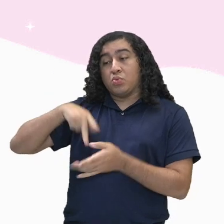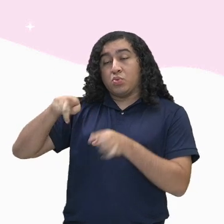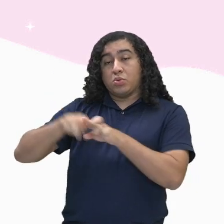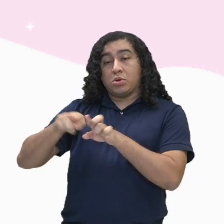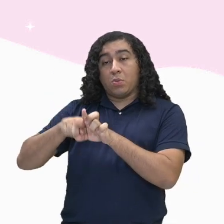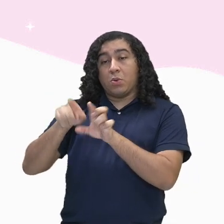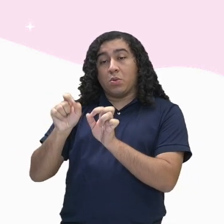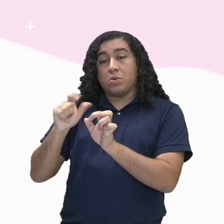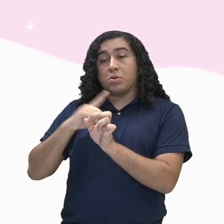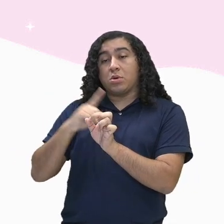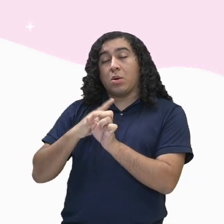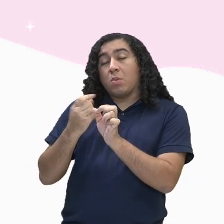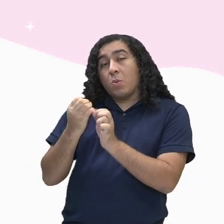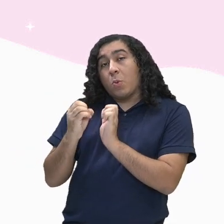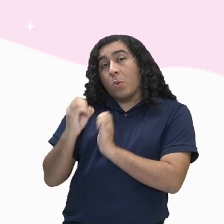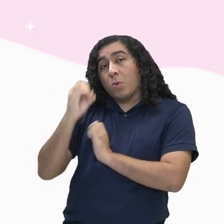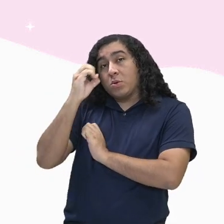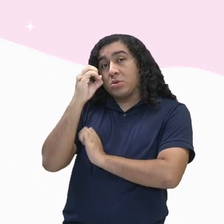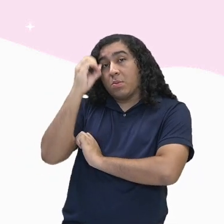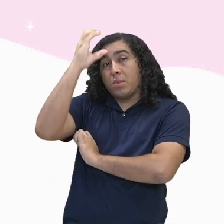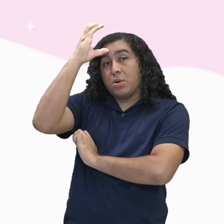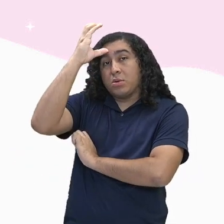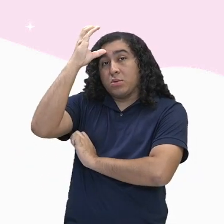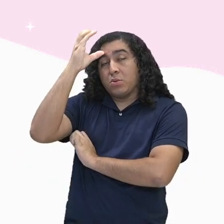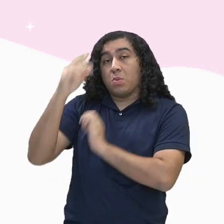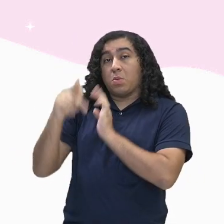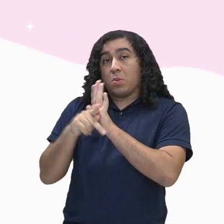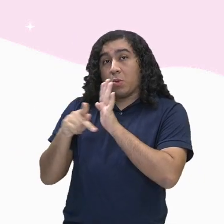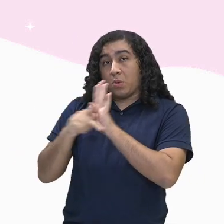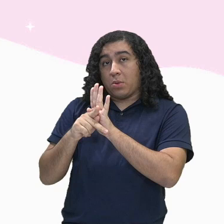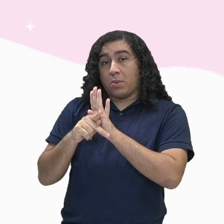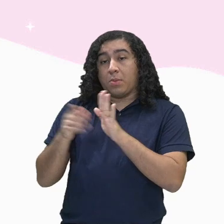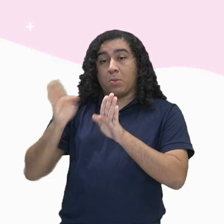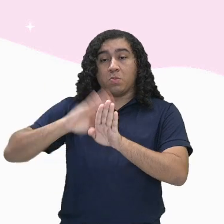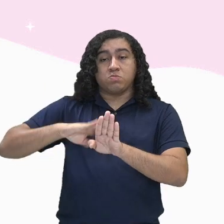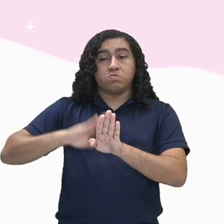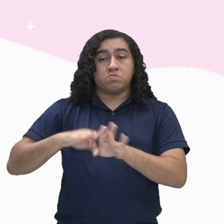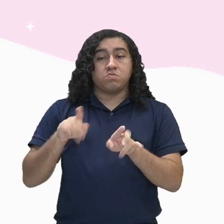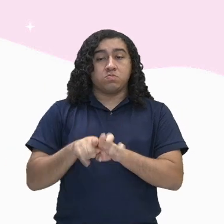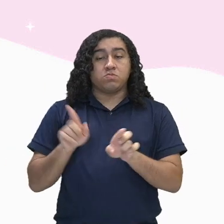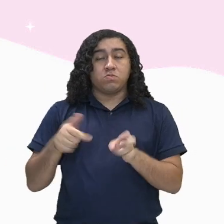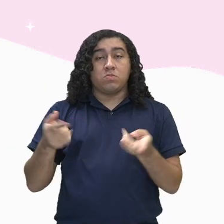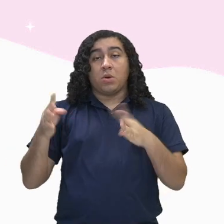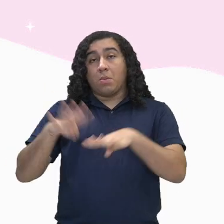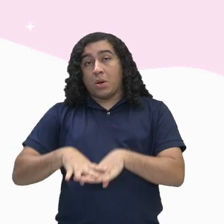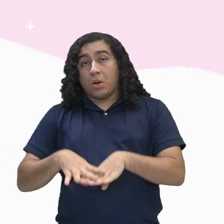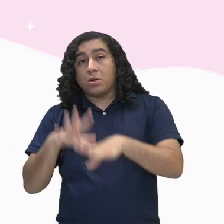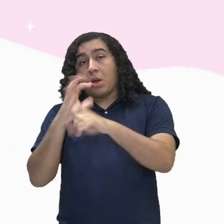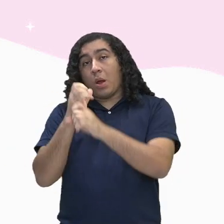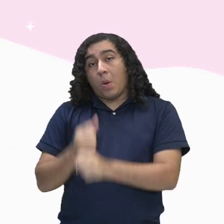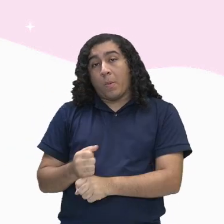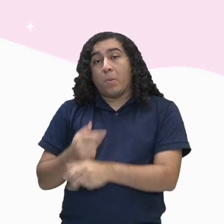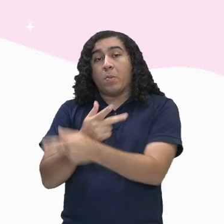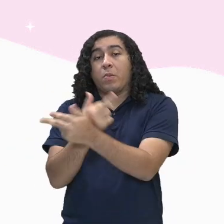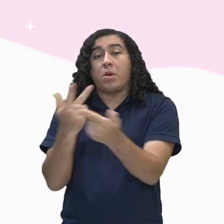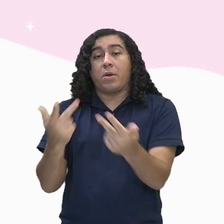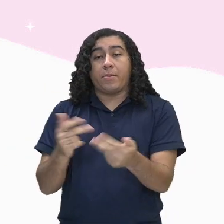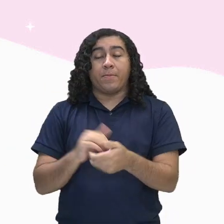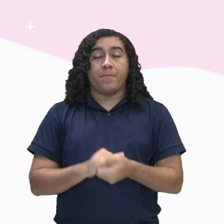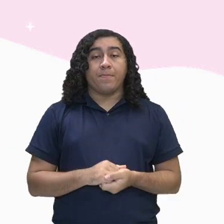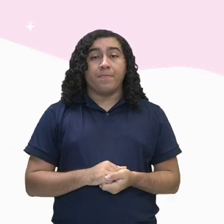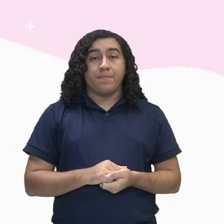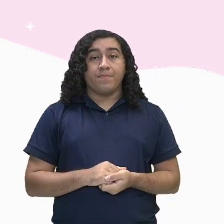da produção de conhecimento subjetivo, né? Da área das exatas. A emoção